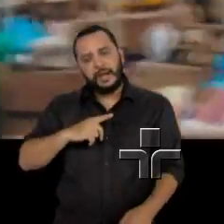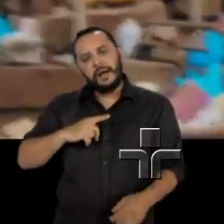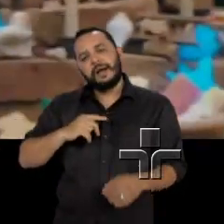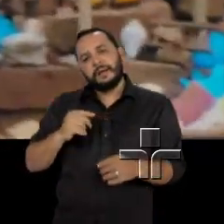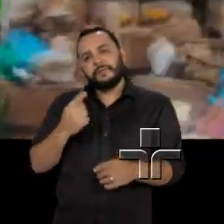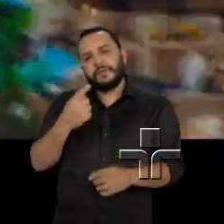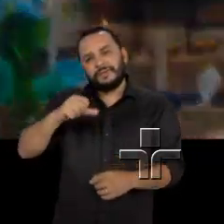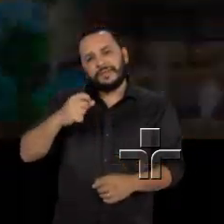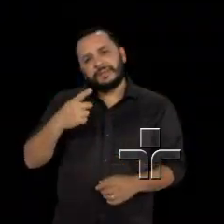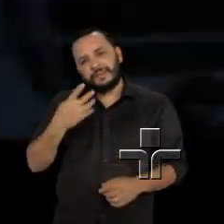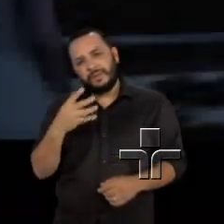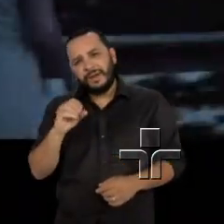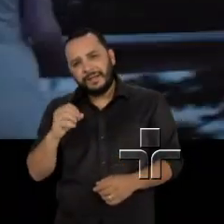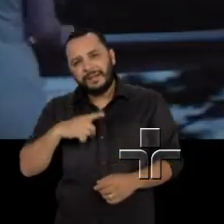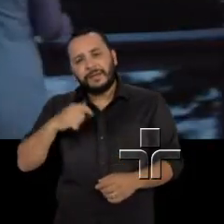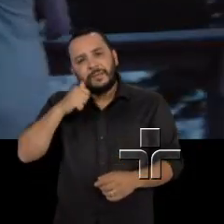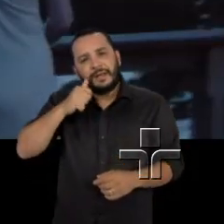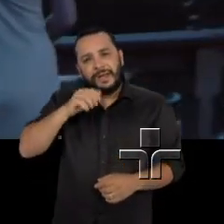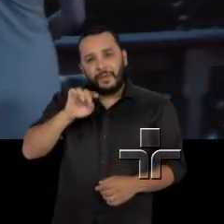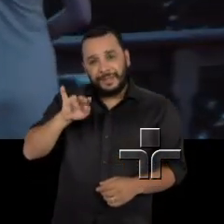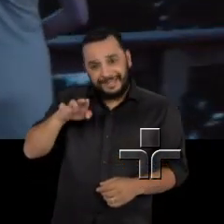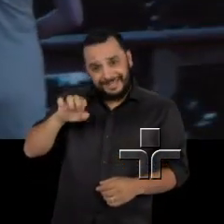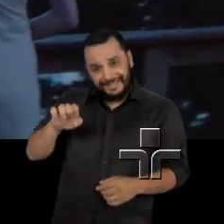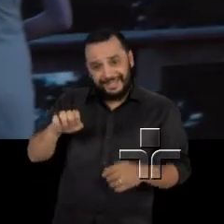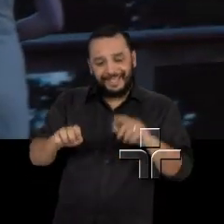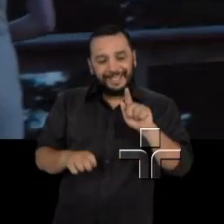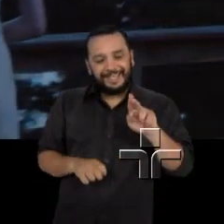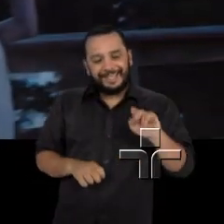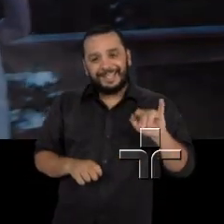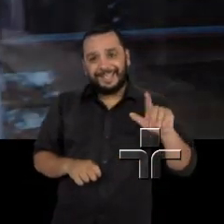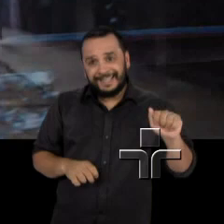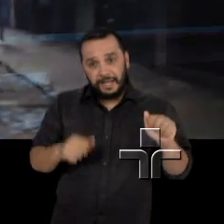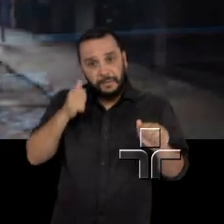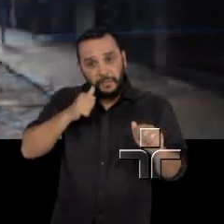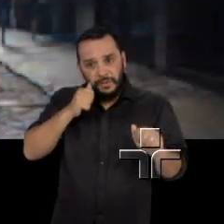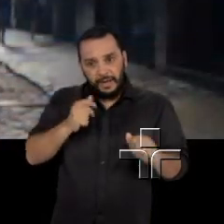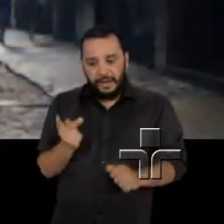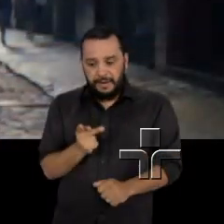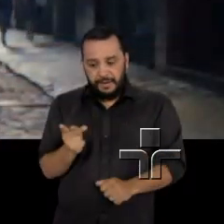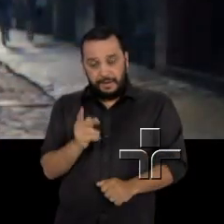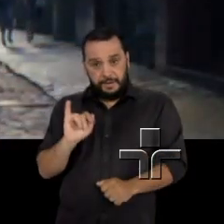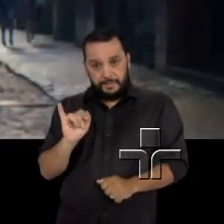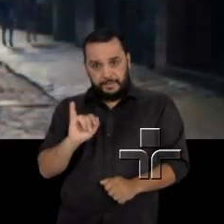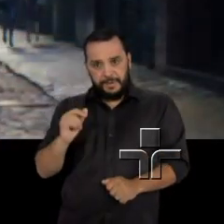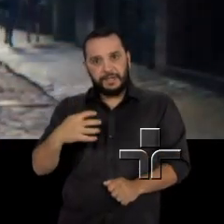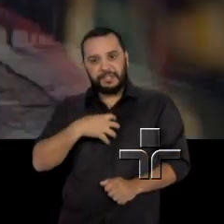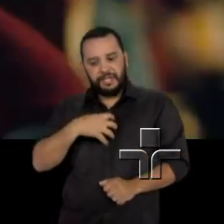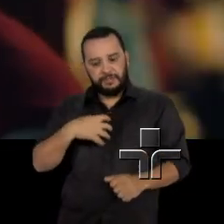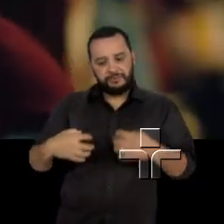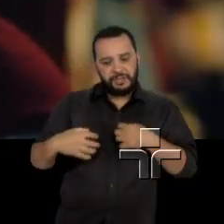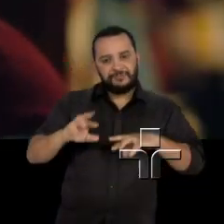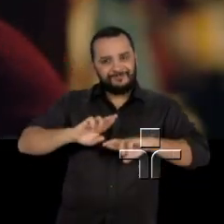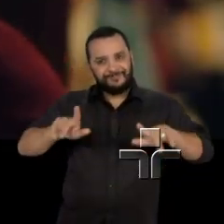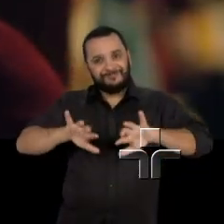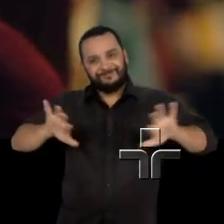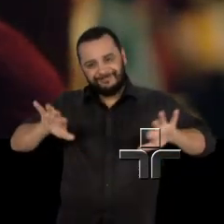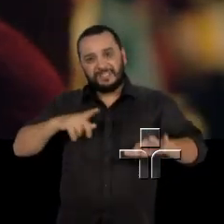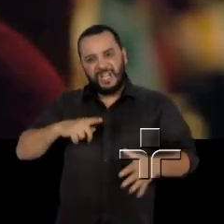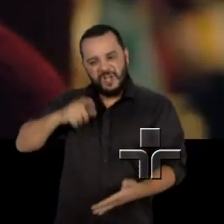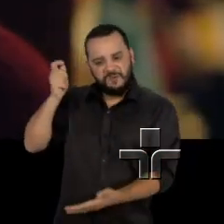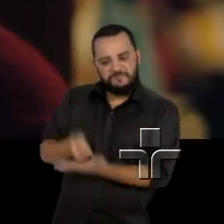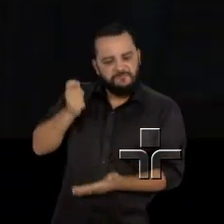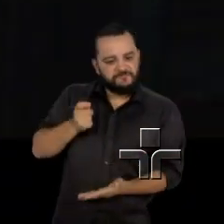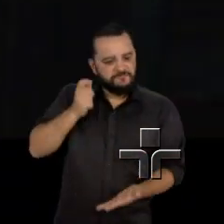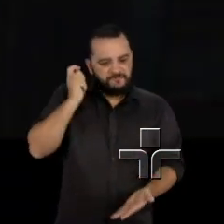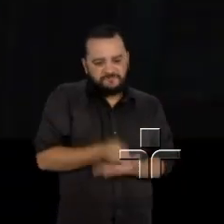e conta a história de Eurídice e Guida, duas irmãs com temperamentos opostos que vivem num rígido regime patriarcal. Enquanto